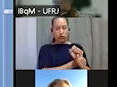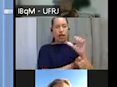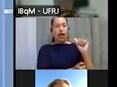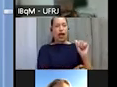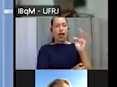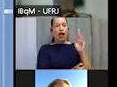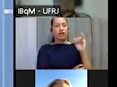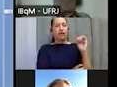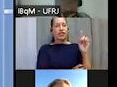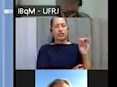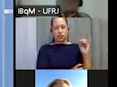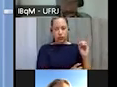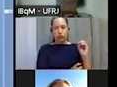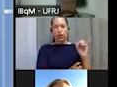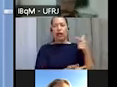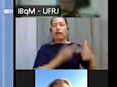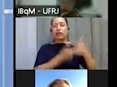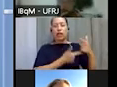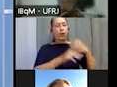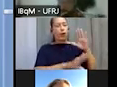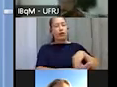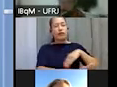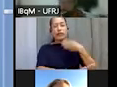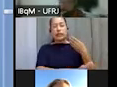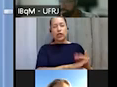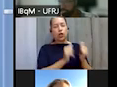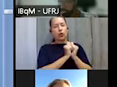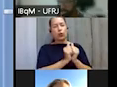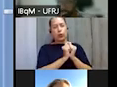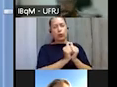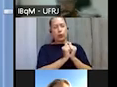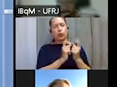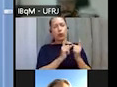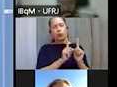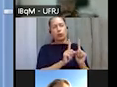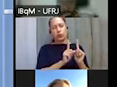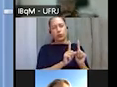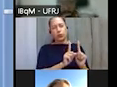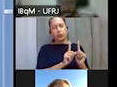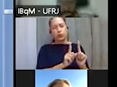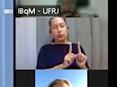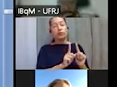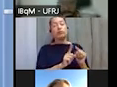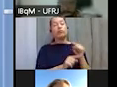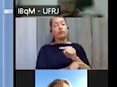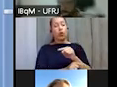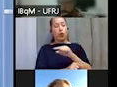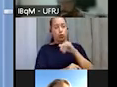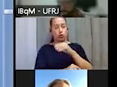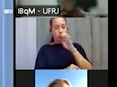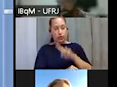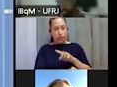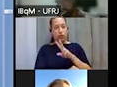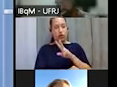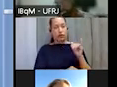trabalhou a vida inteira com José Bonifácio, e José Bonifácio vai nomear um dos minerais, um mineral